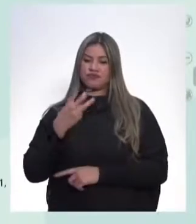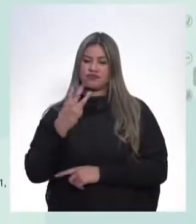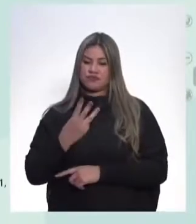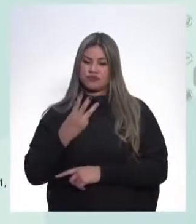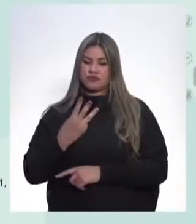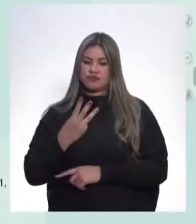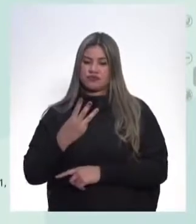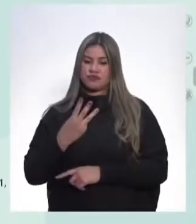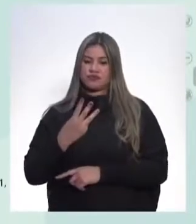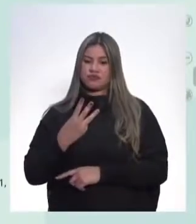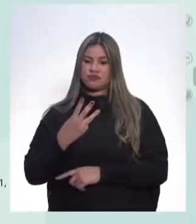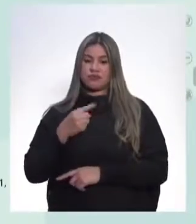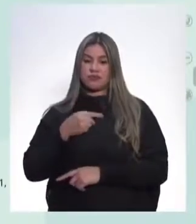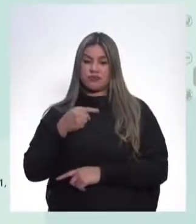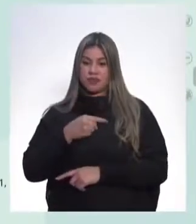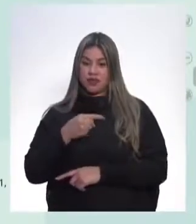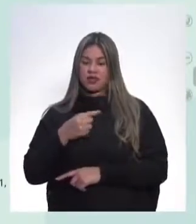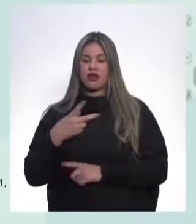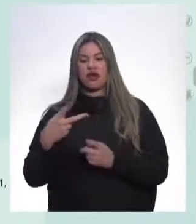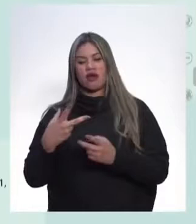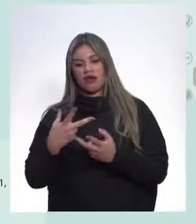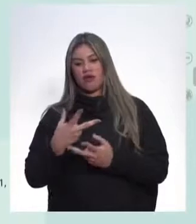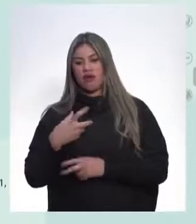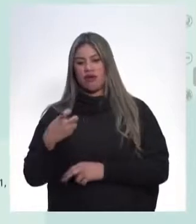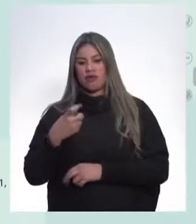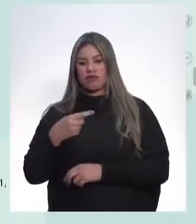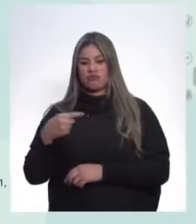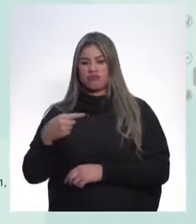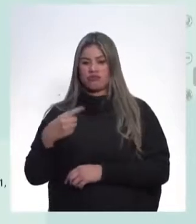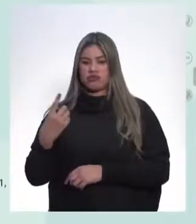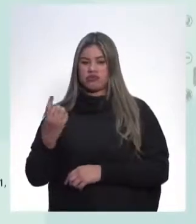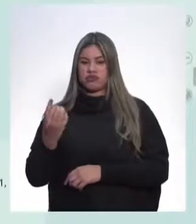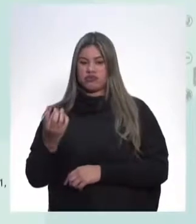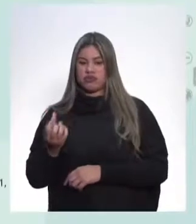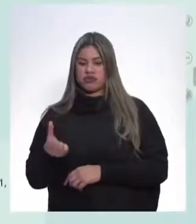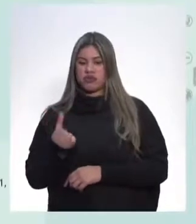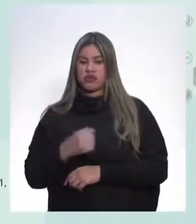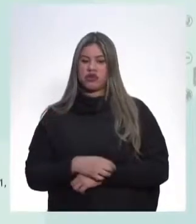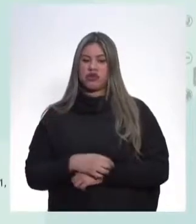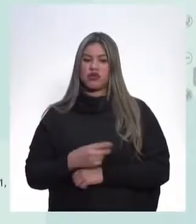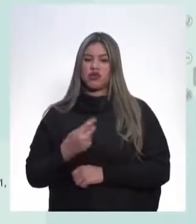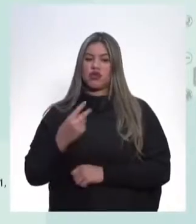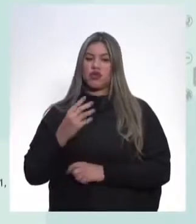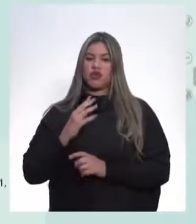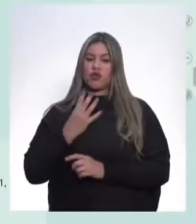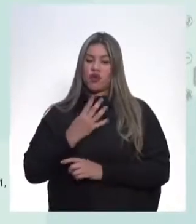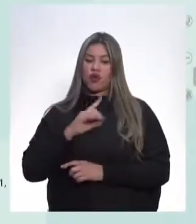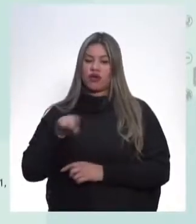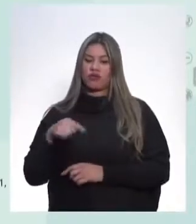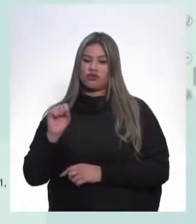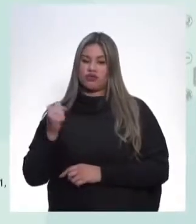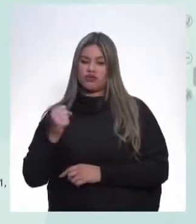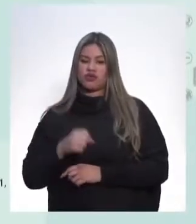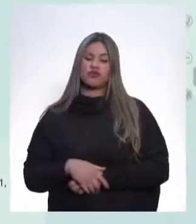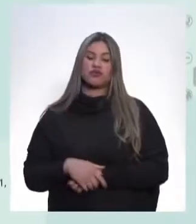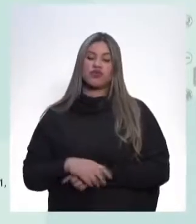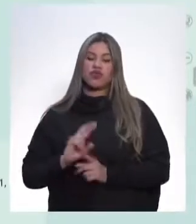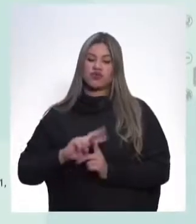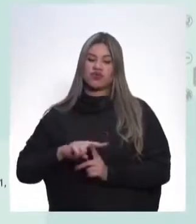6 negativo. O dobro de 4, 8. E o dobro de 5